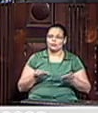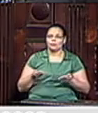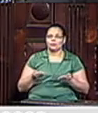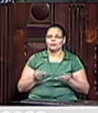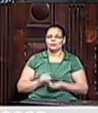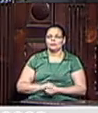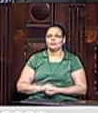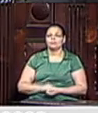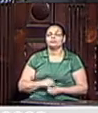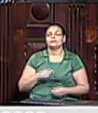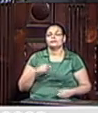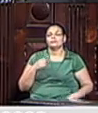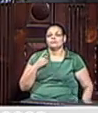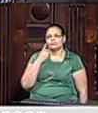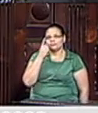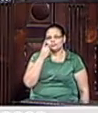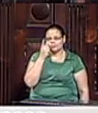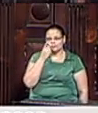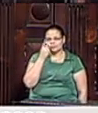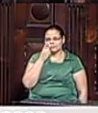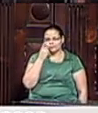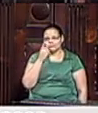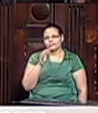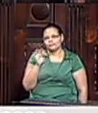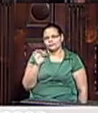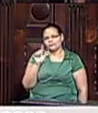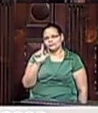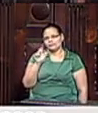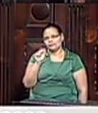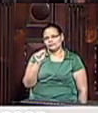presidência. Deputado Flávio Serafini.